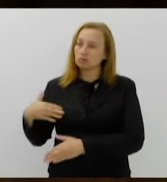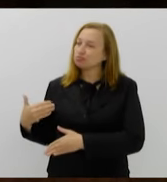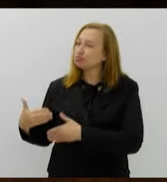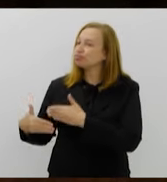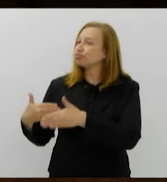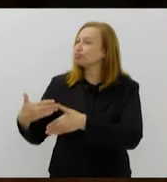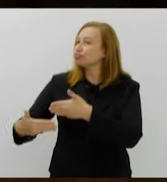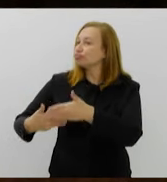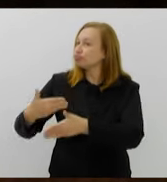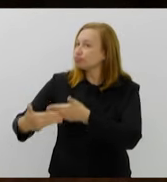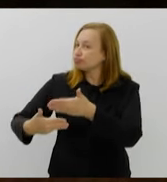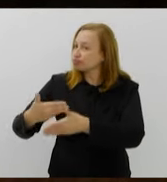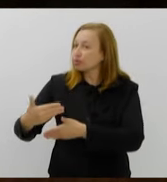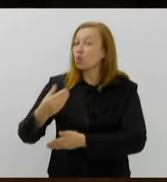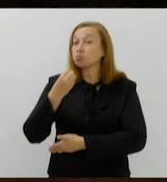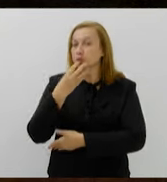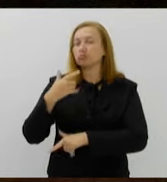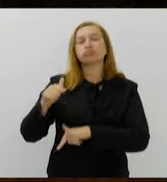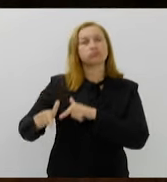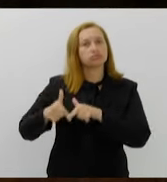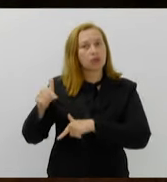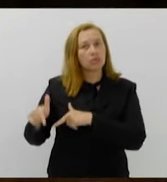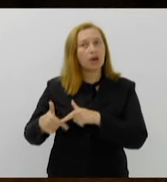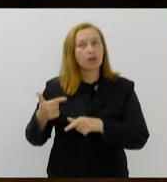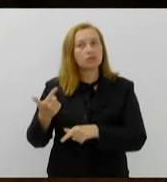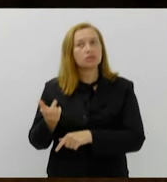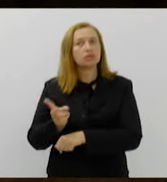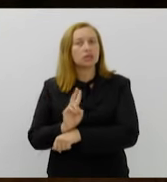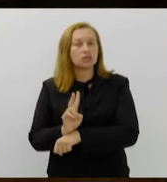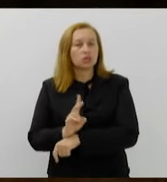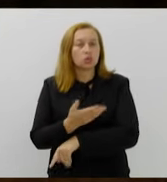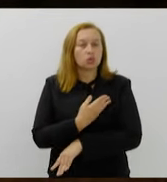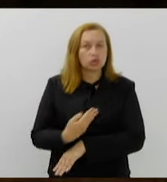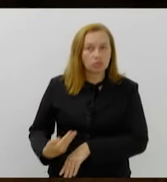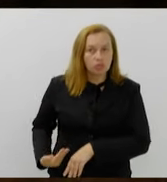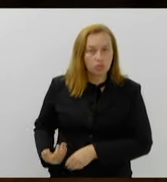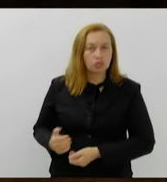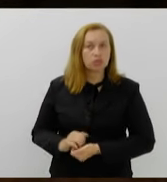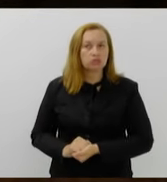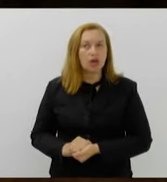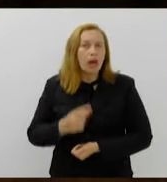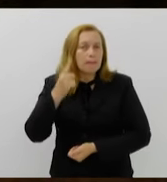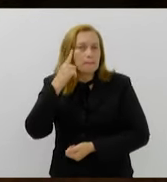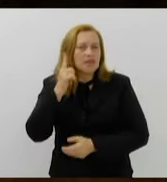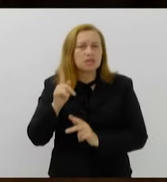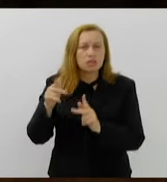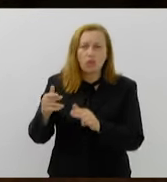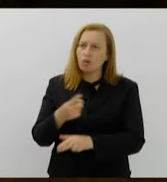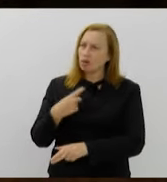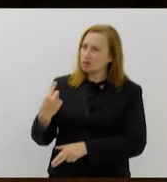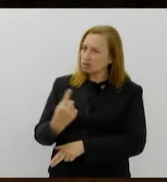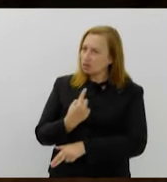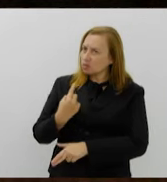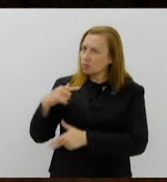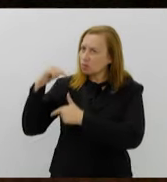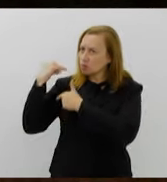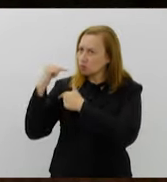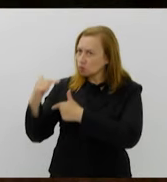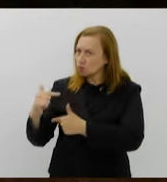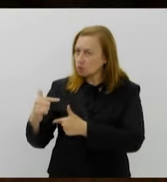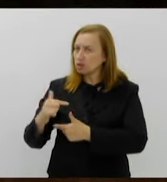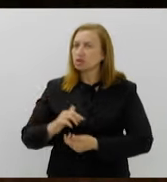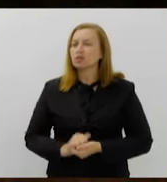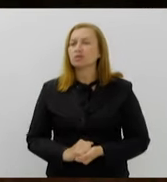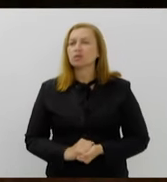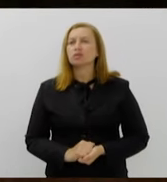ibada um bom serviço em prol da Segurança Pública alguém que pensa como nós no campo conservador